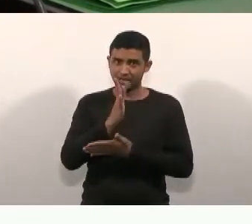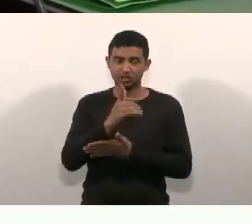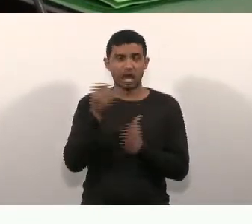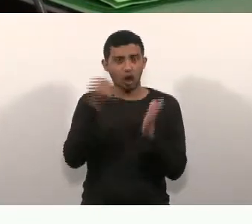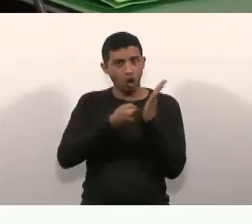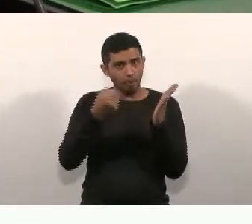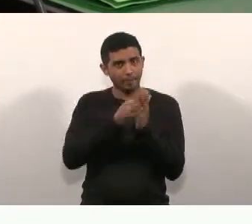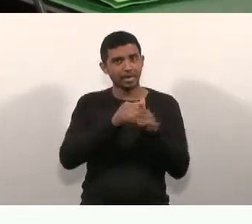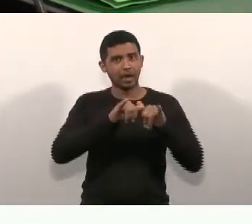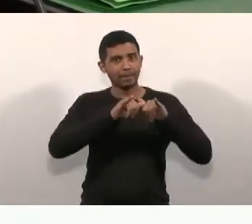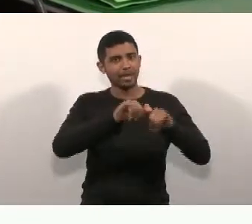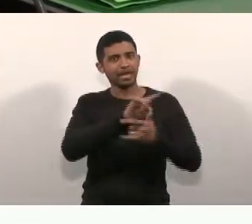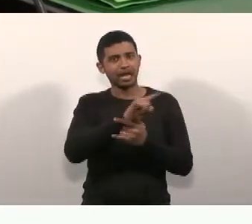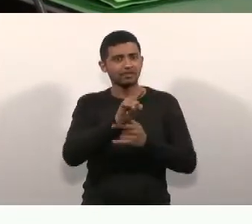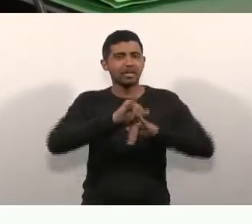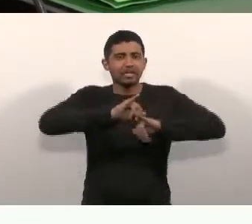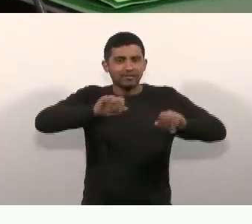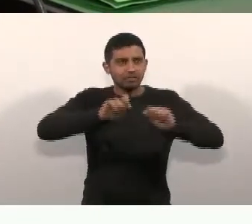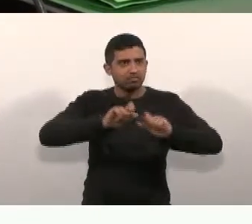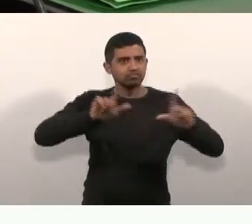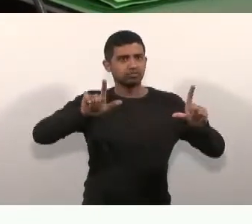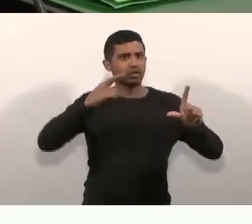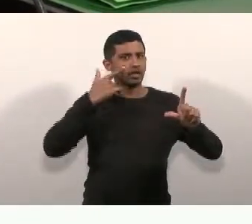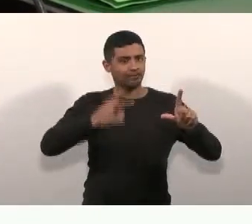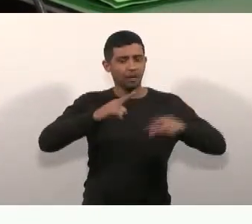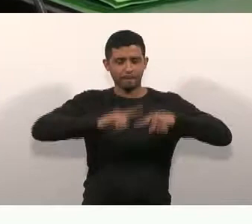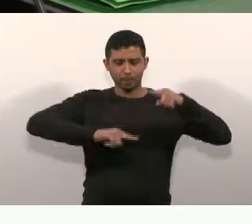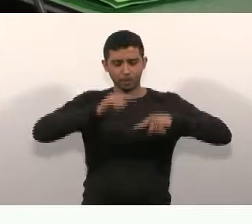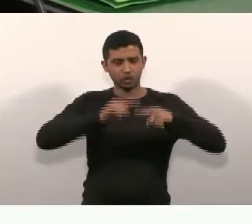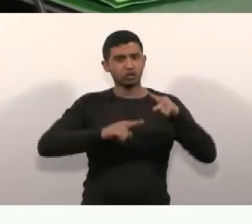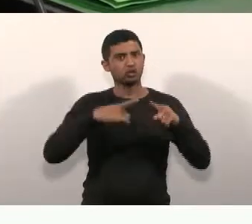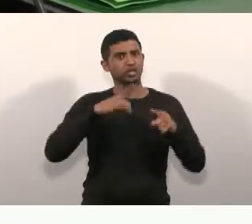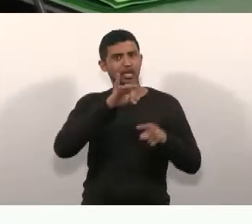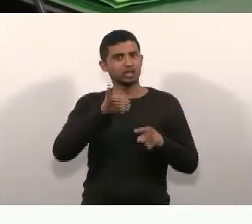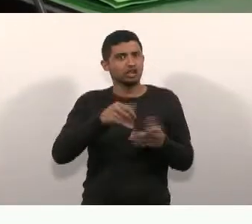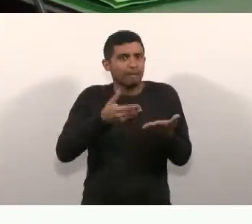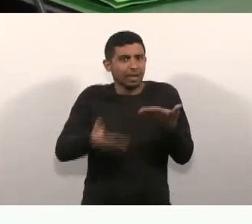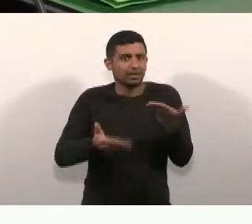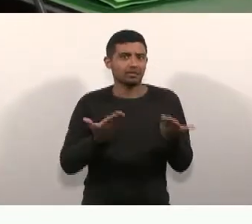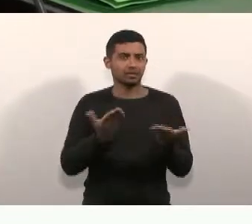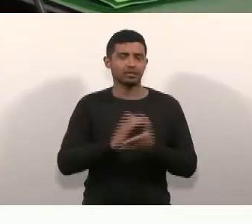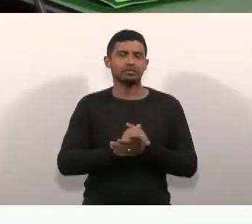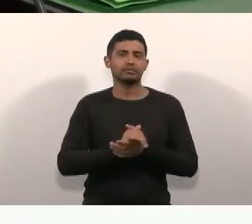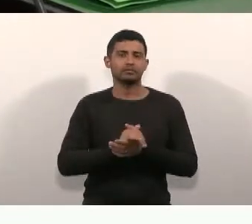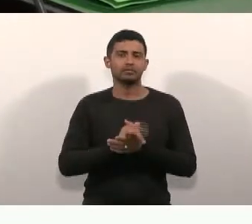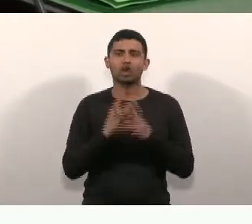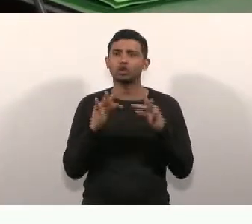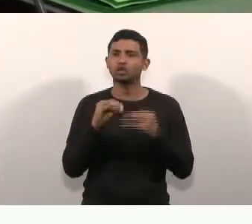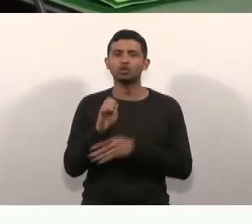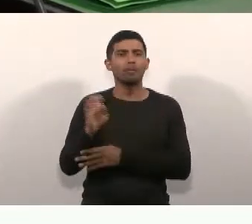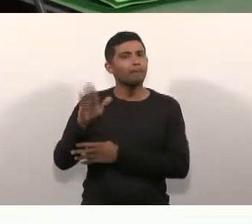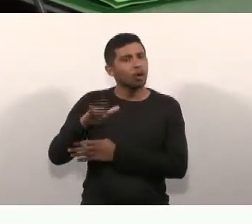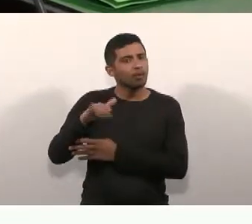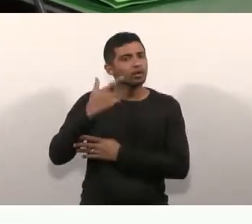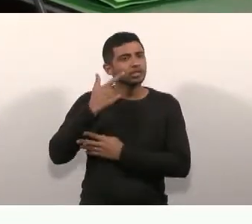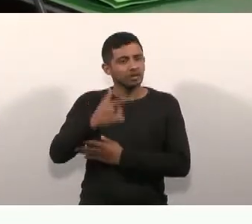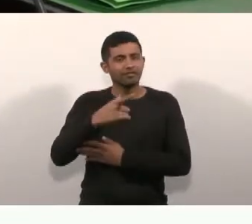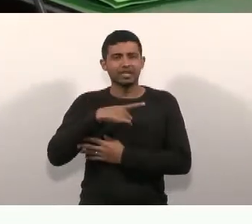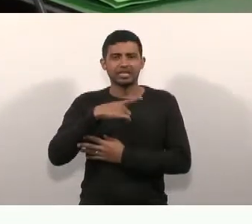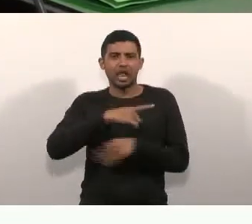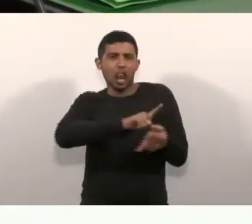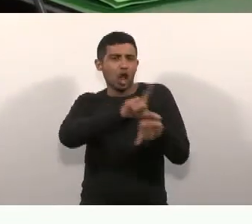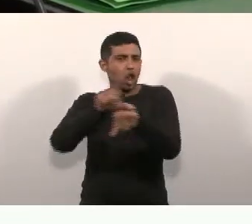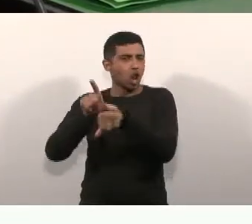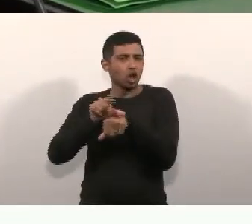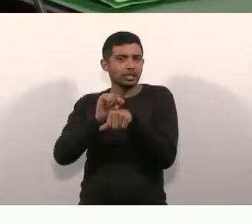os supermercados a divulgar com destaque a data de vencimento da validade dos produtos incluídos em todas as promoções especiais, em todas as promoções especiais lançadas pelos estabelecimentos